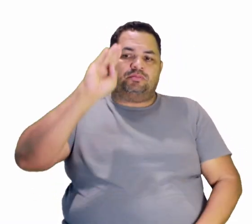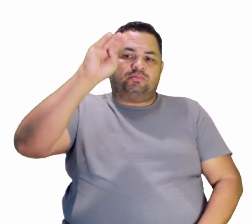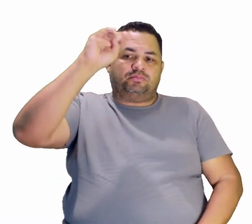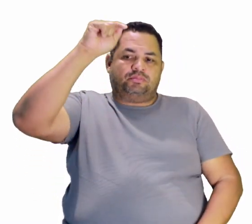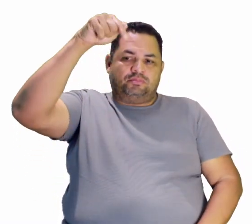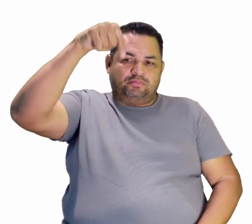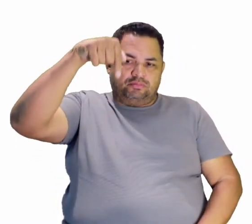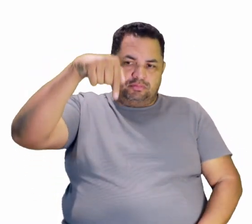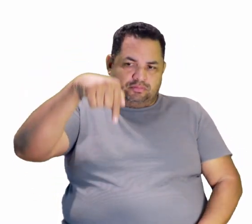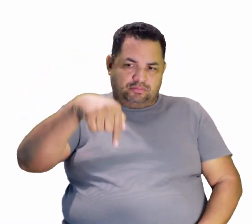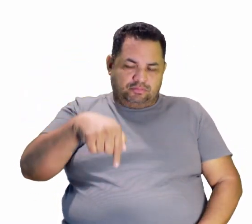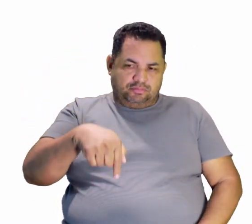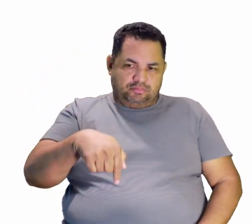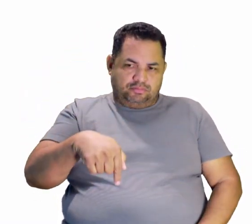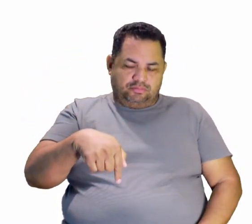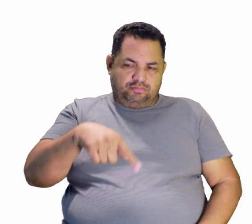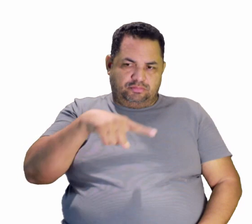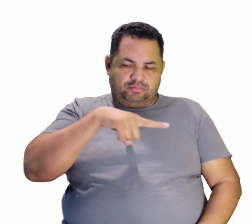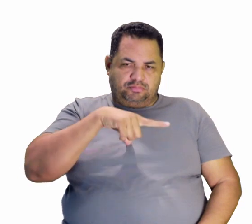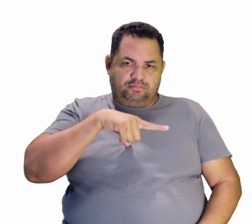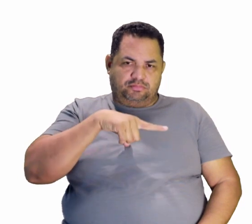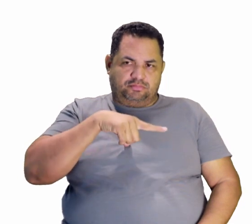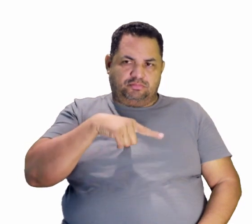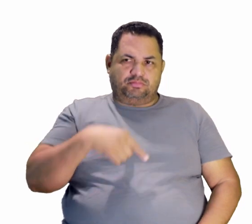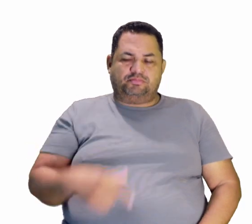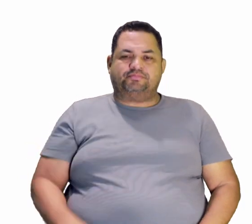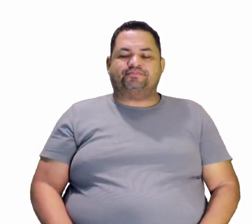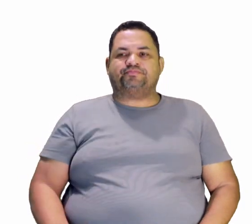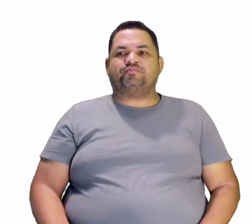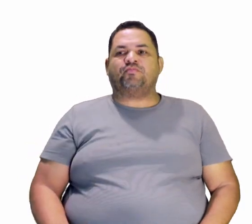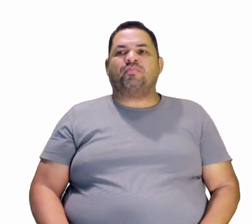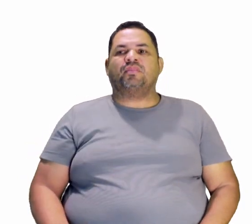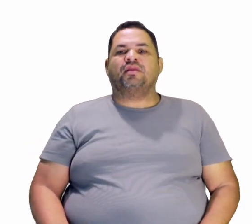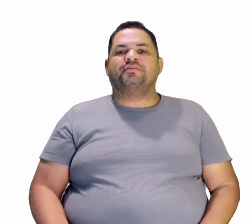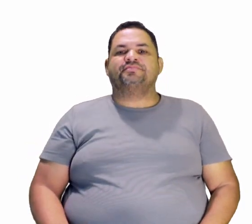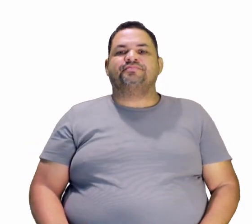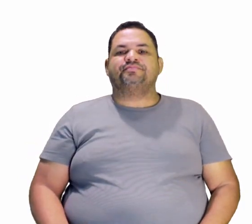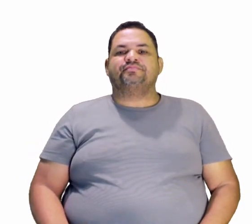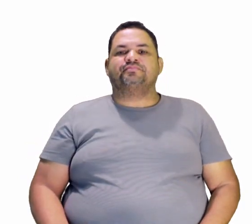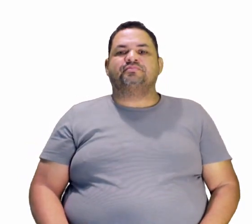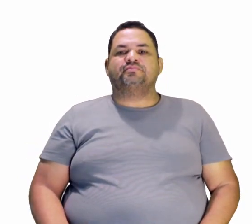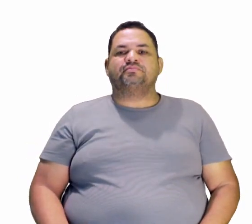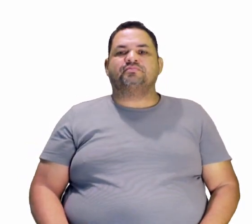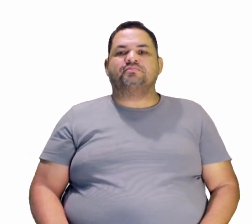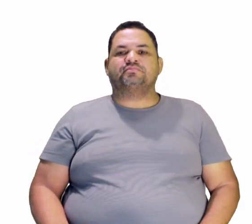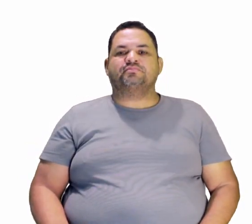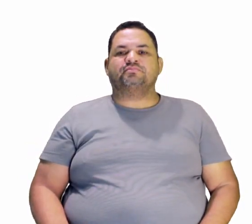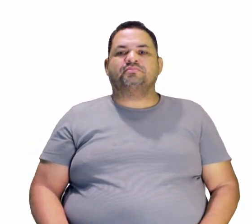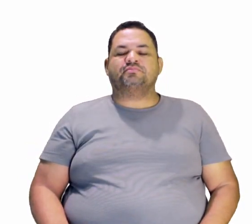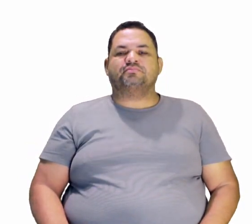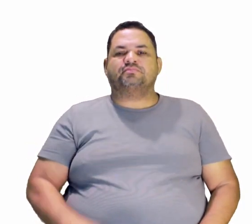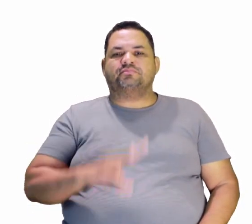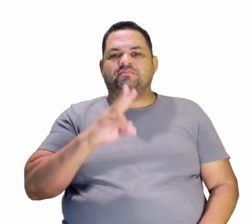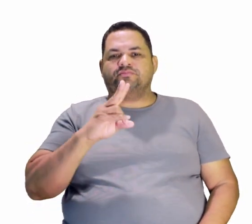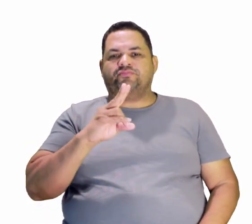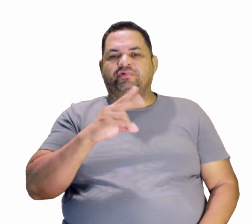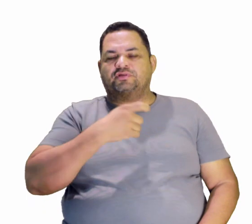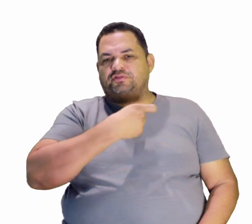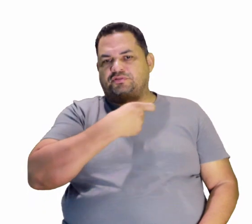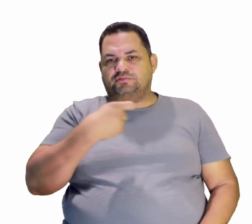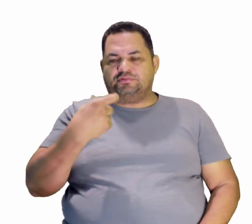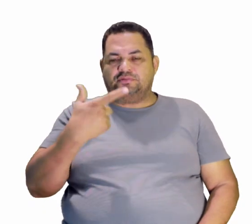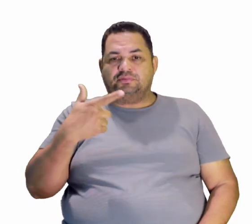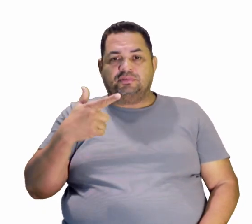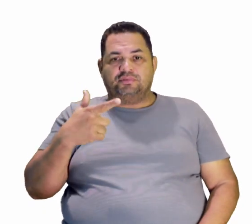vai descendo conforme vai aumentando conforme vai descendo o objeto, tá? E o Vx não tem o V0x,